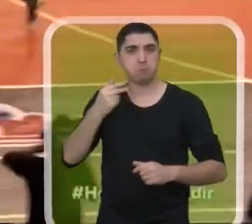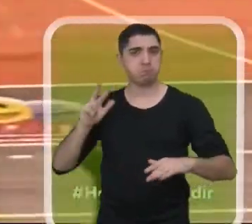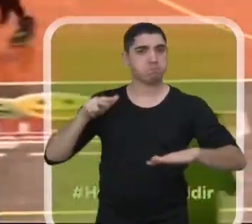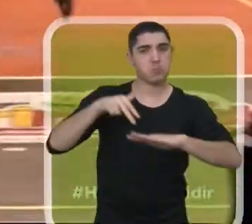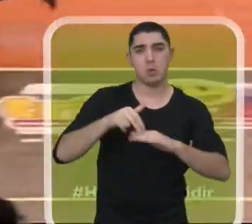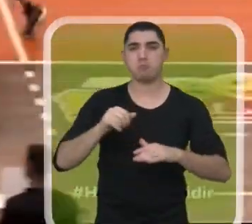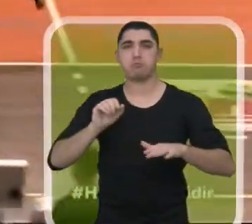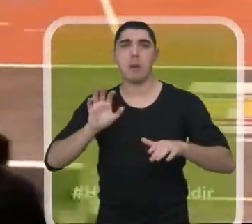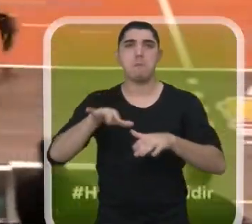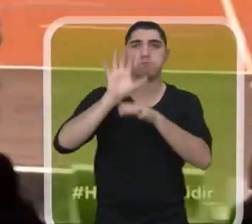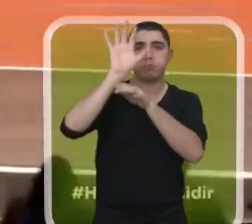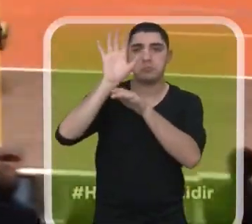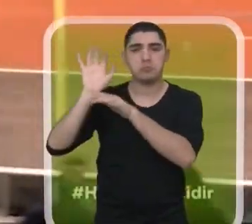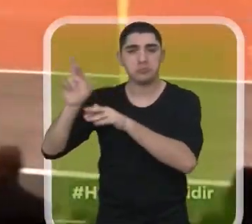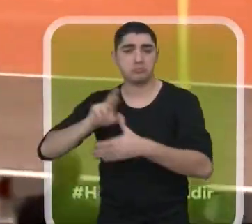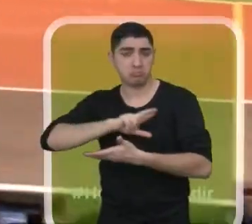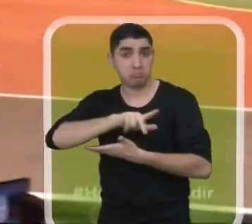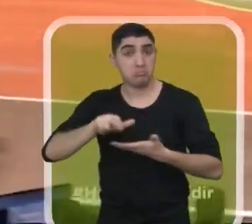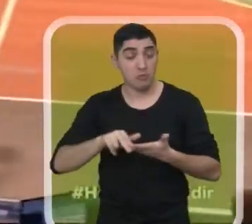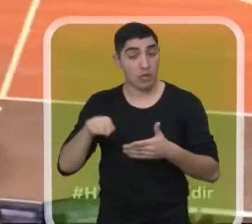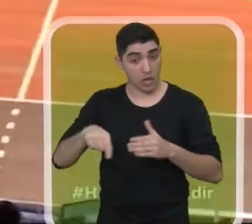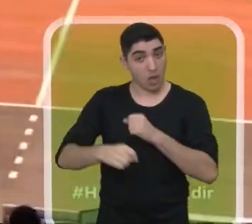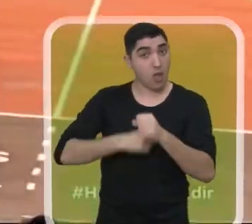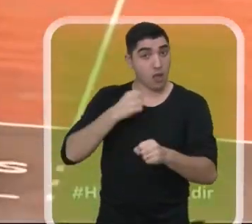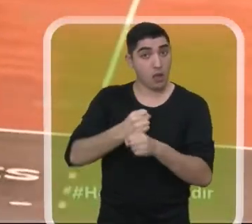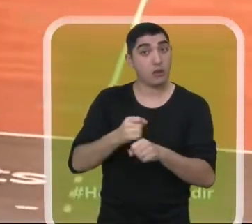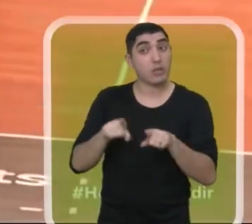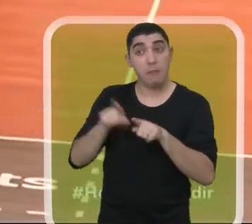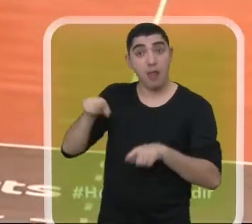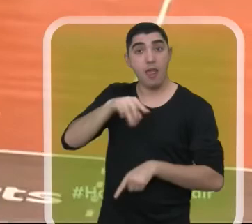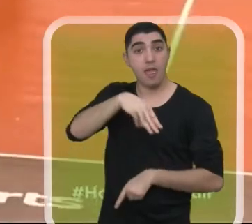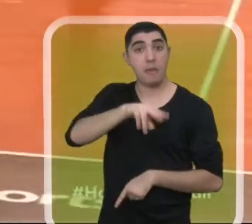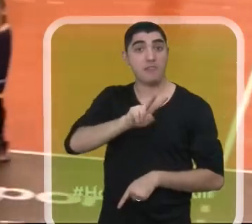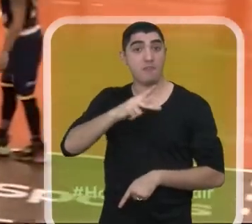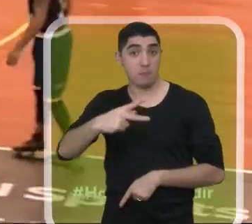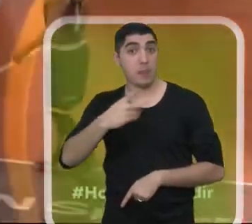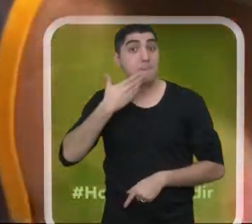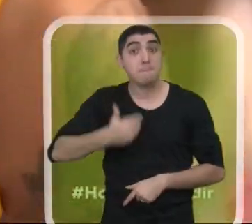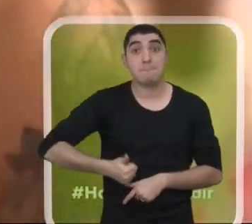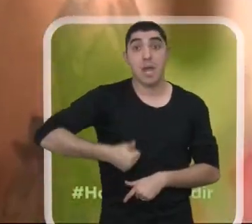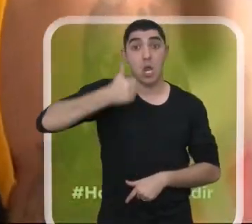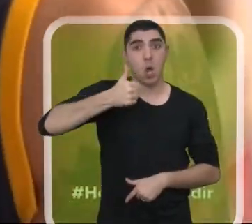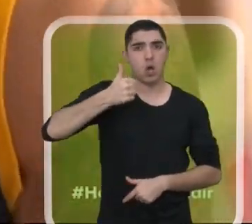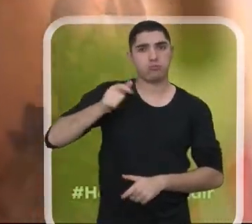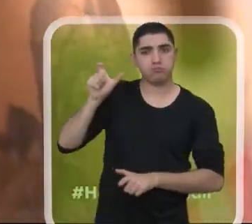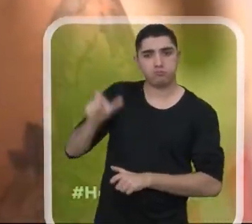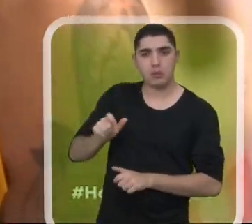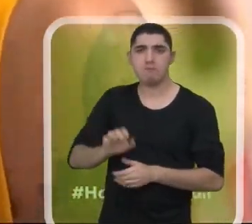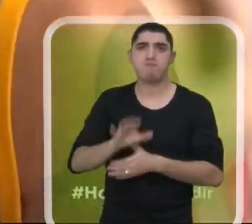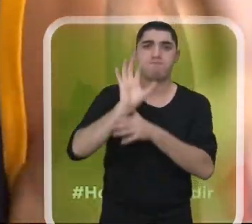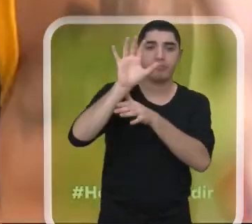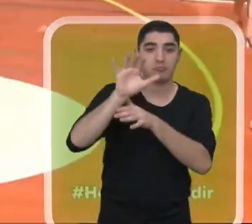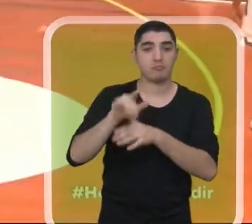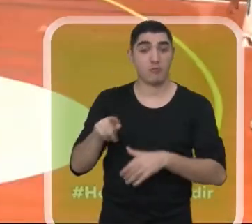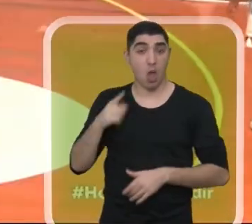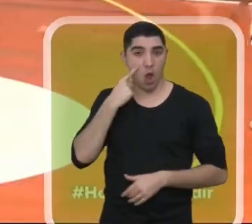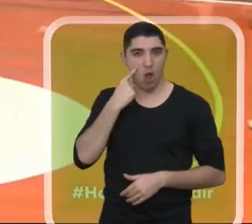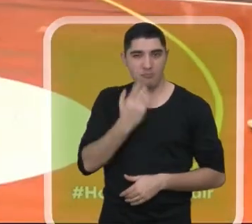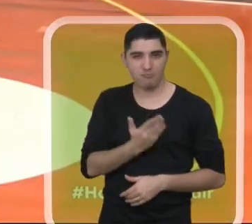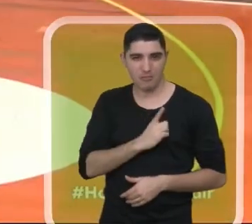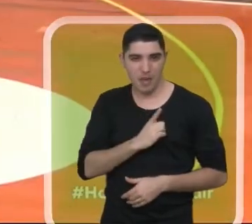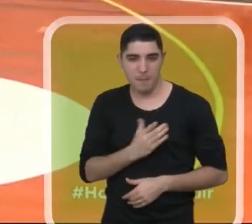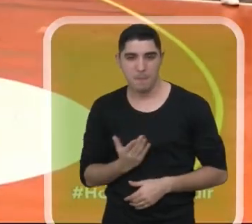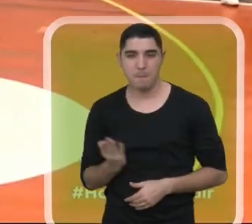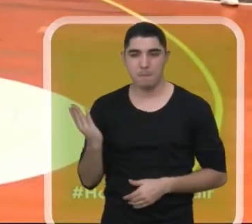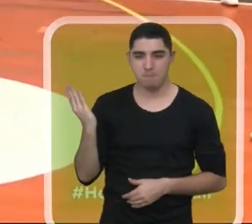Campeonato Brasileiro de Basquete deste ano, inclusive sendo o MVP, o jogador mais valioso da competição. Você está vendo imagens aí do grande